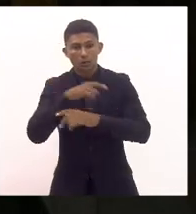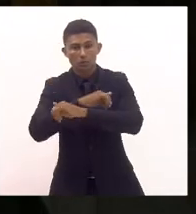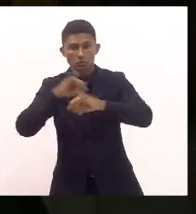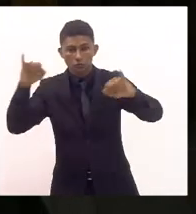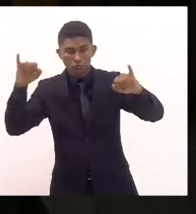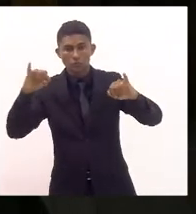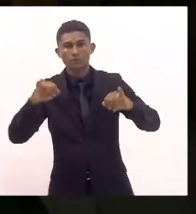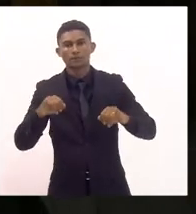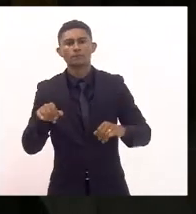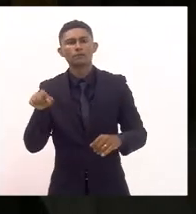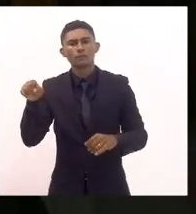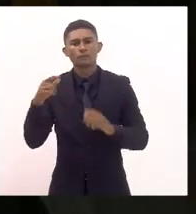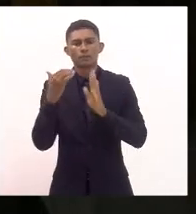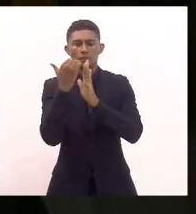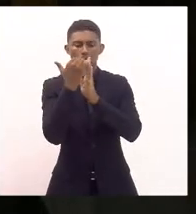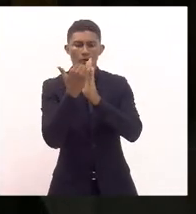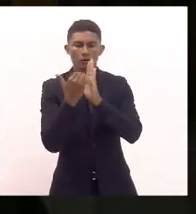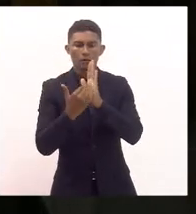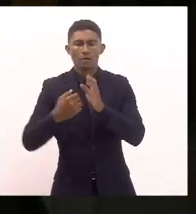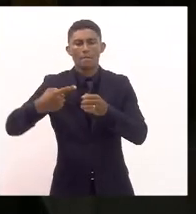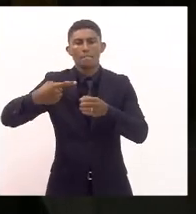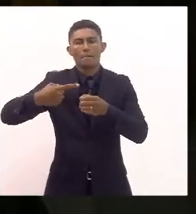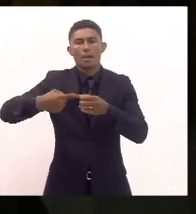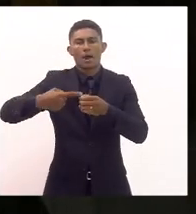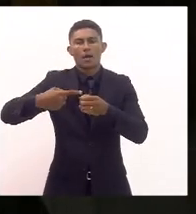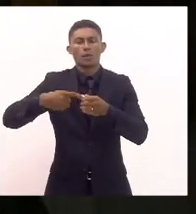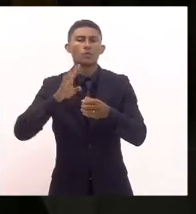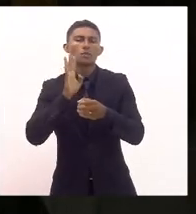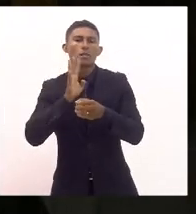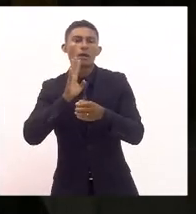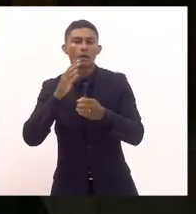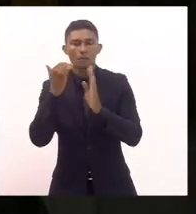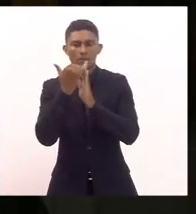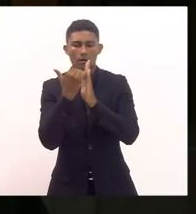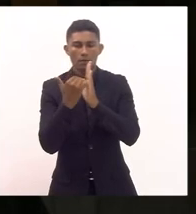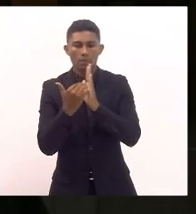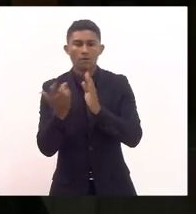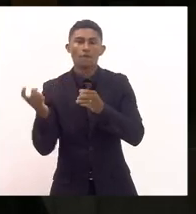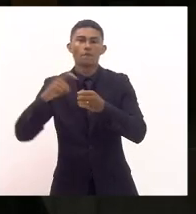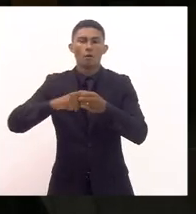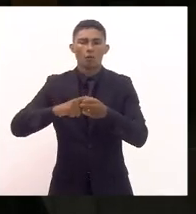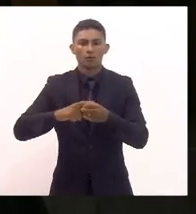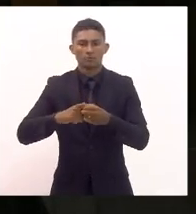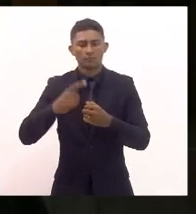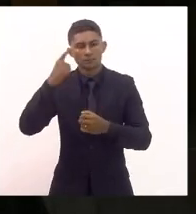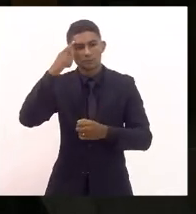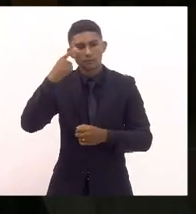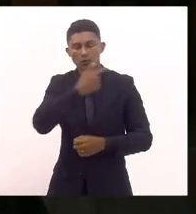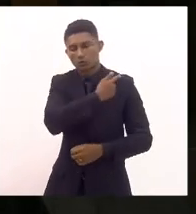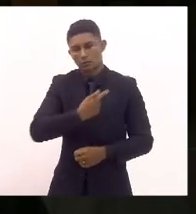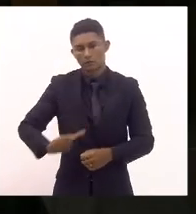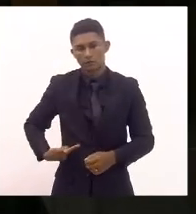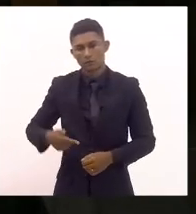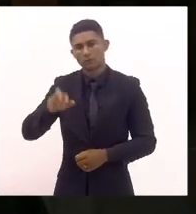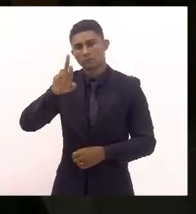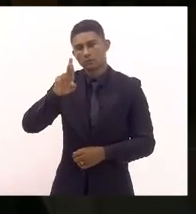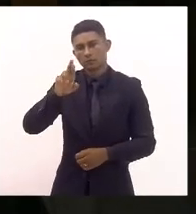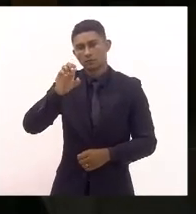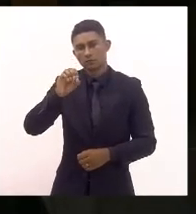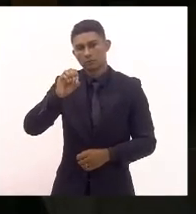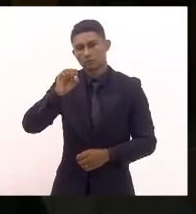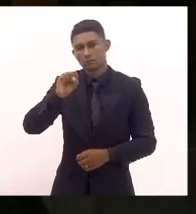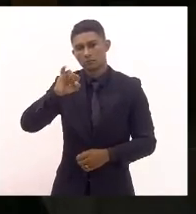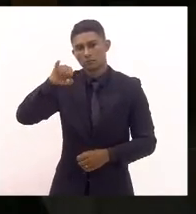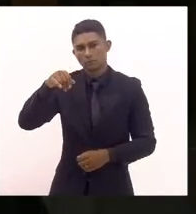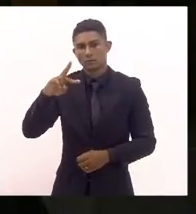a volta do programa bairro legal que aconteceu no governo da Rosinha dando dignidade